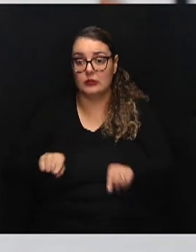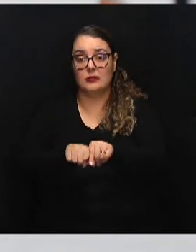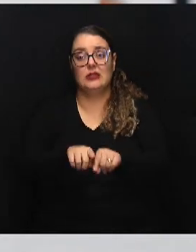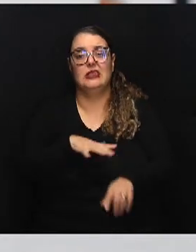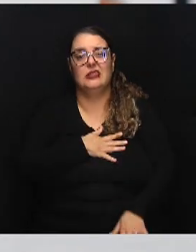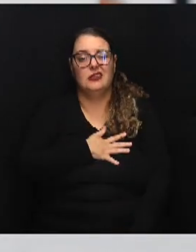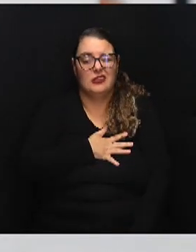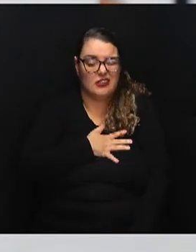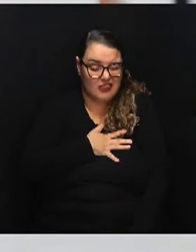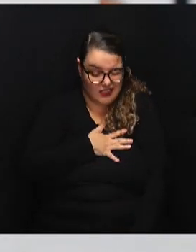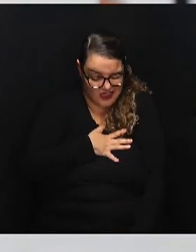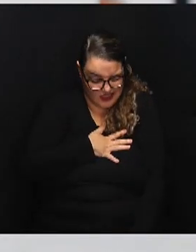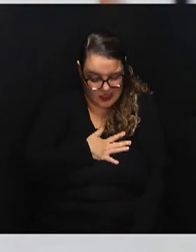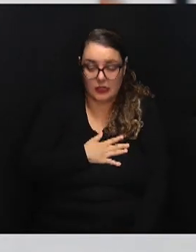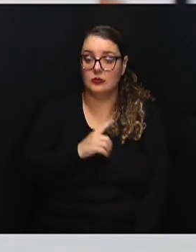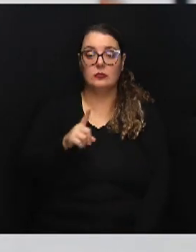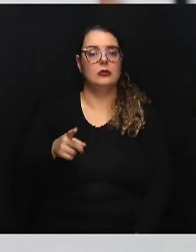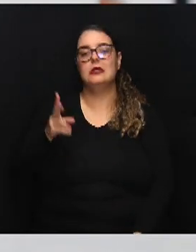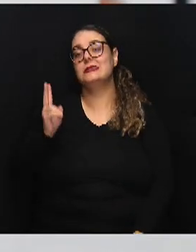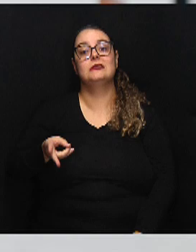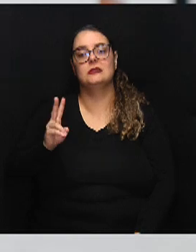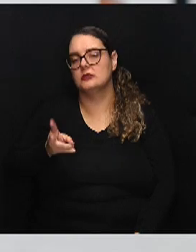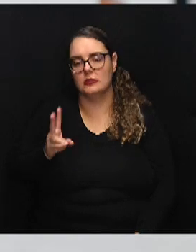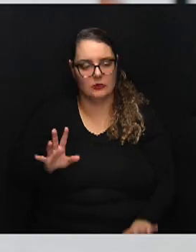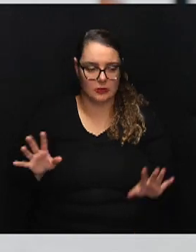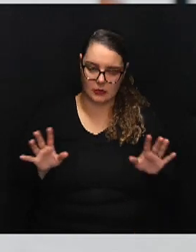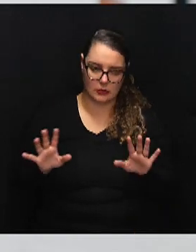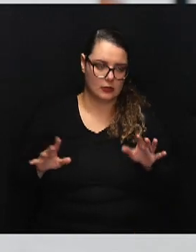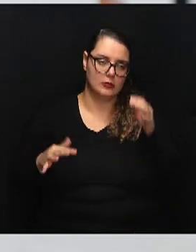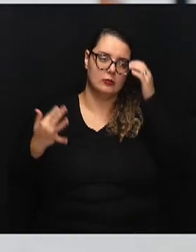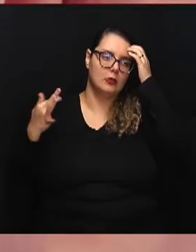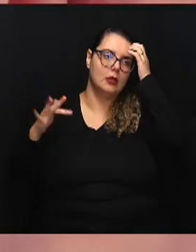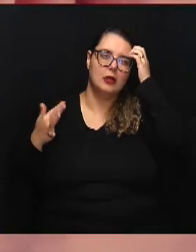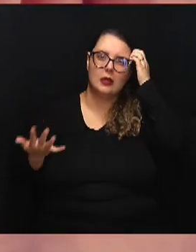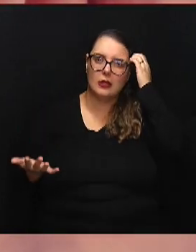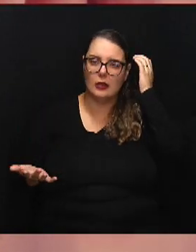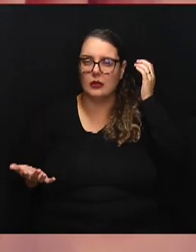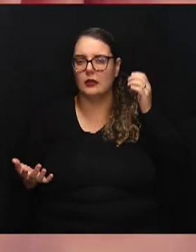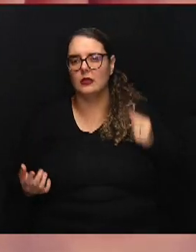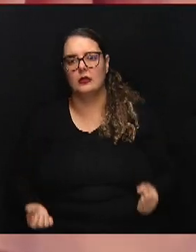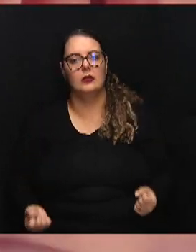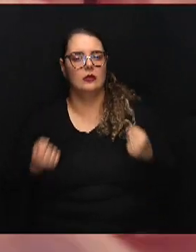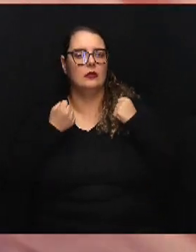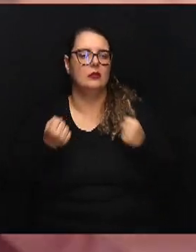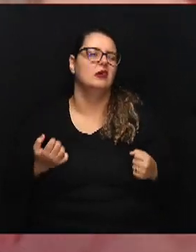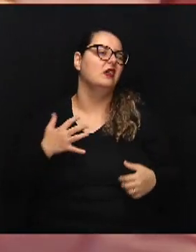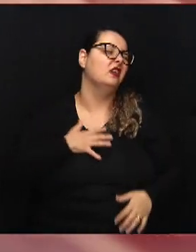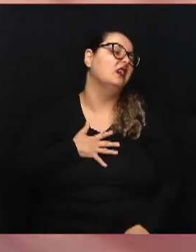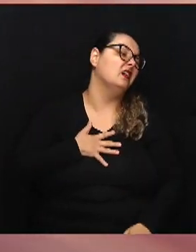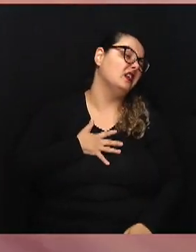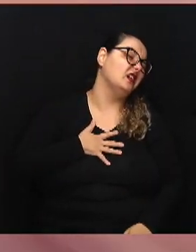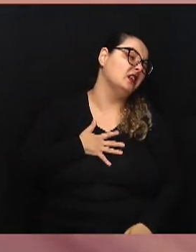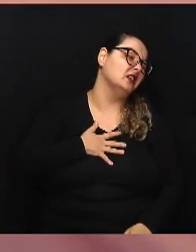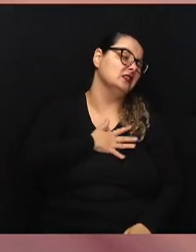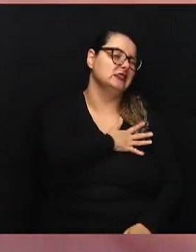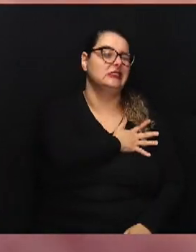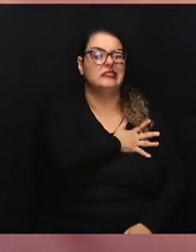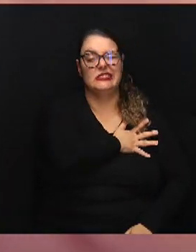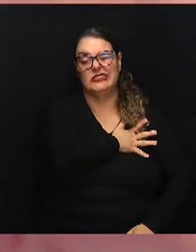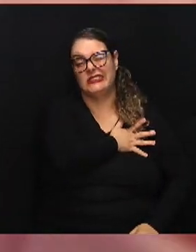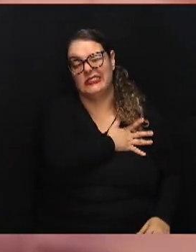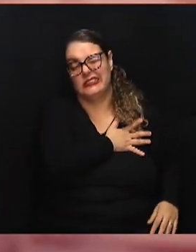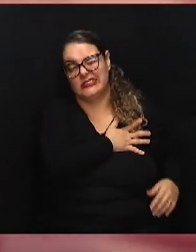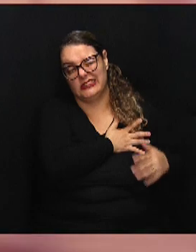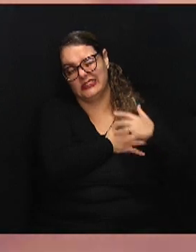que não é aquela dor que a pessoa tem todos os dias, não é aquela dor que a pessoa foi na academia, pegou um peso maior e ficou sentindo